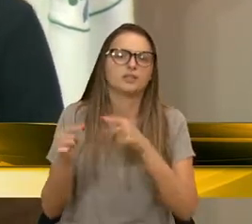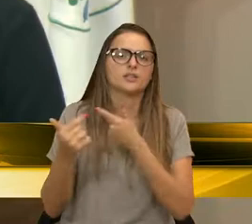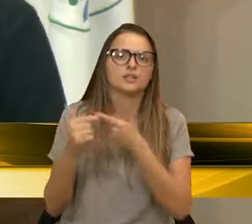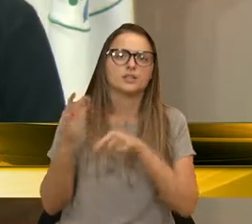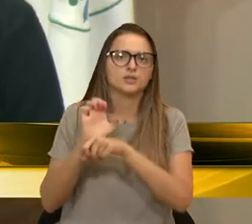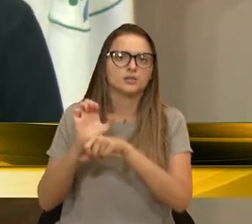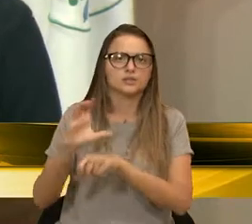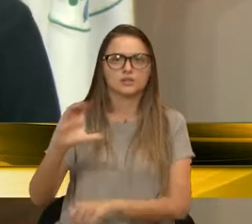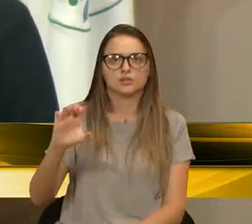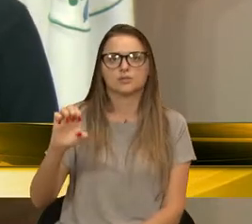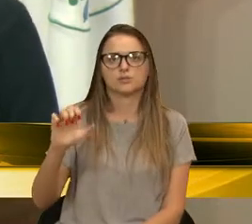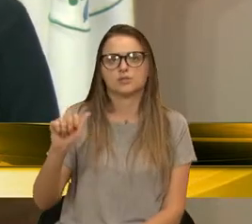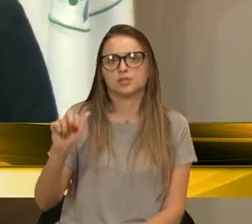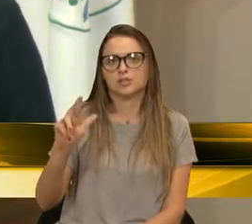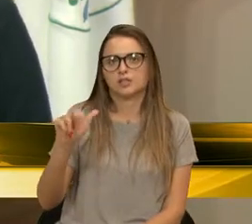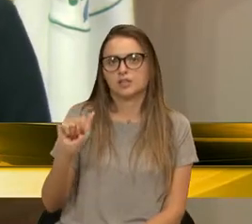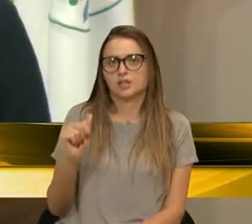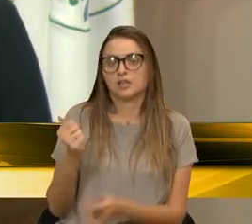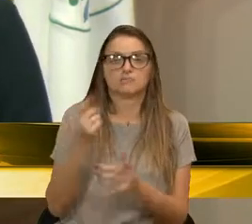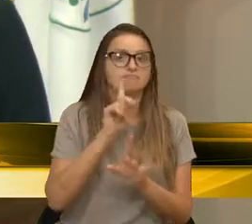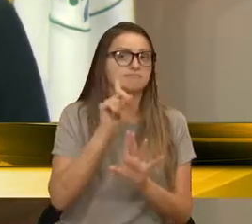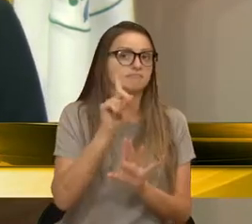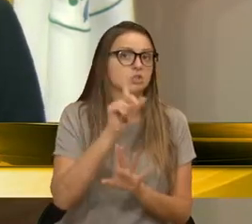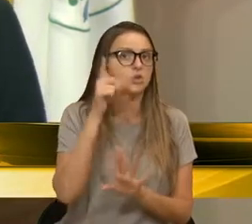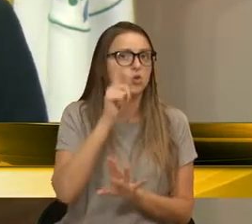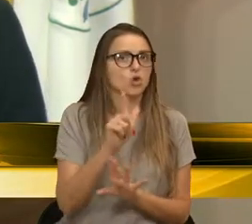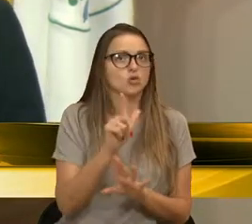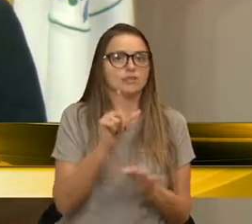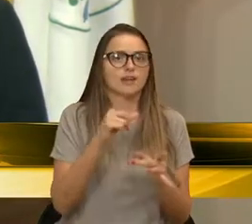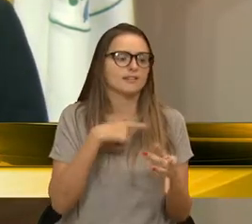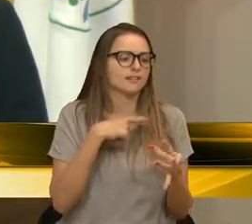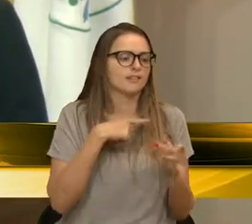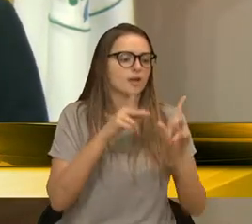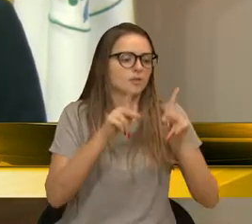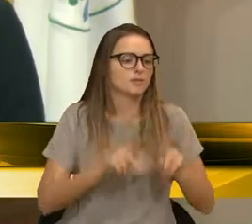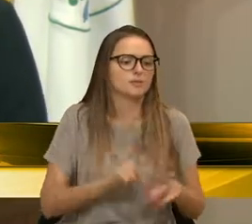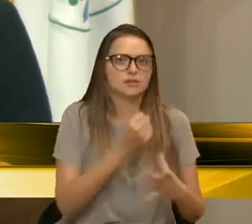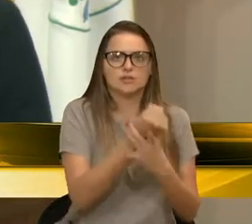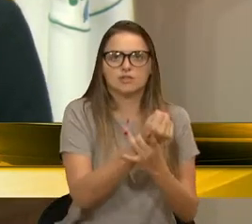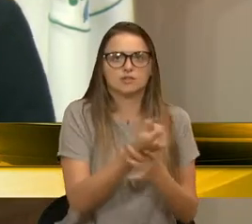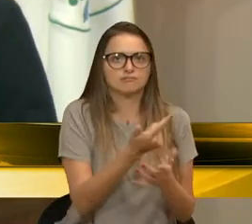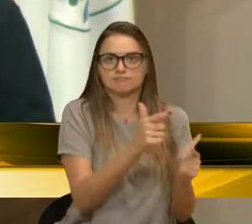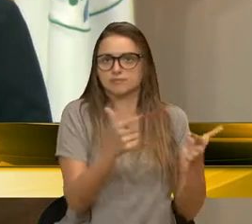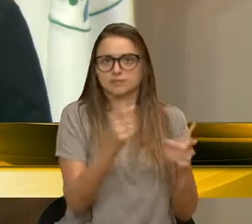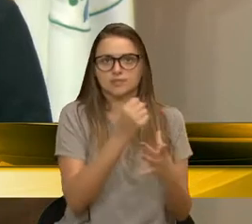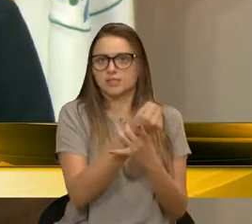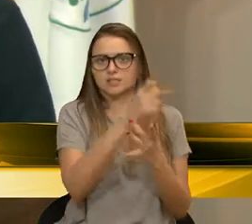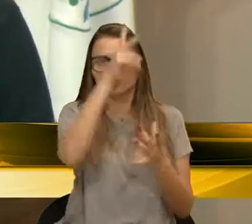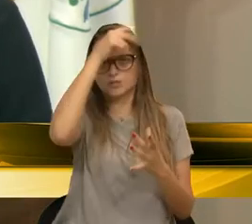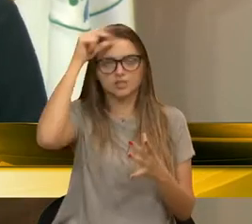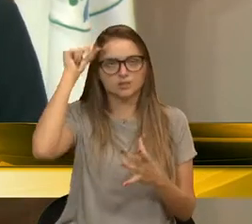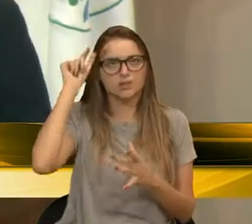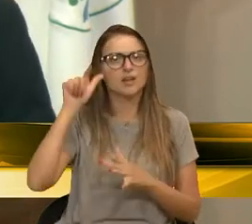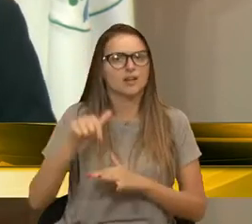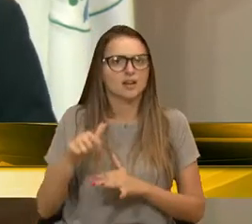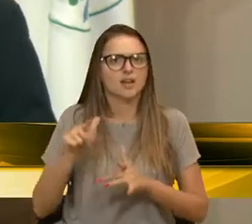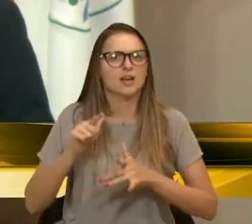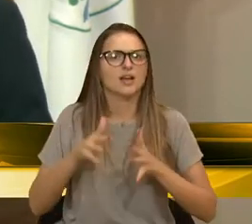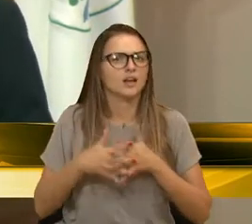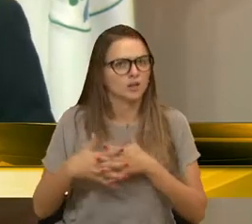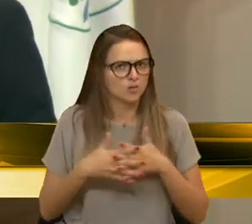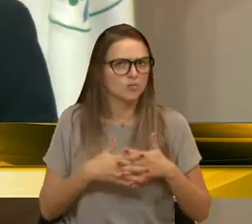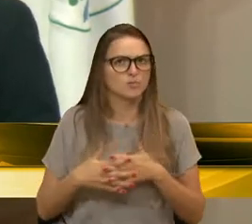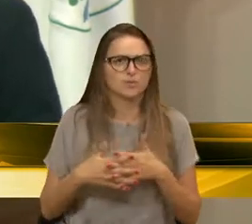conseguido dar às pessoas o que, de fato, elas merecem, né? Segurança pública. Então, é uma situação muito